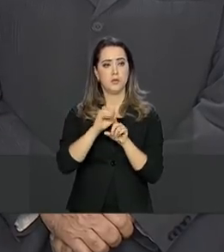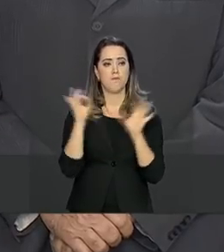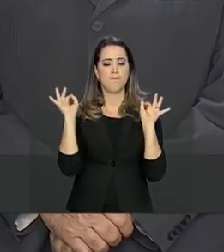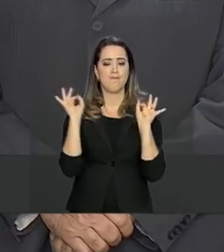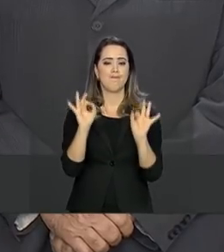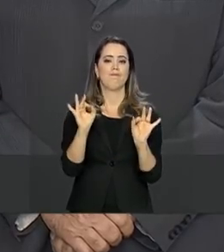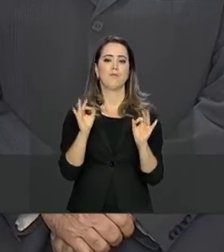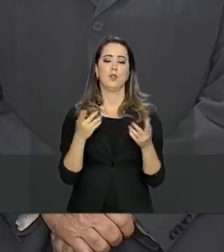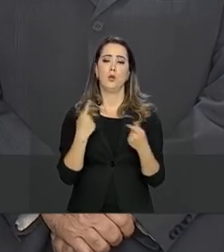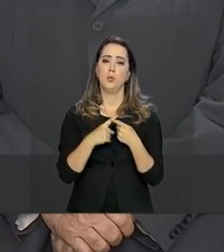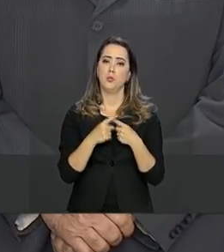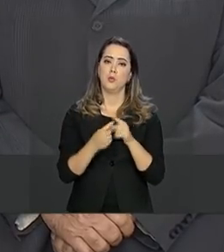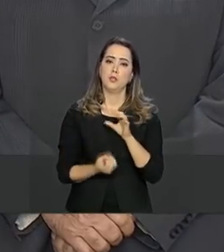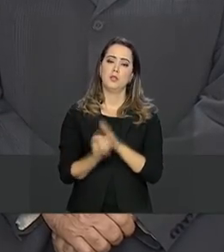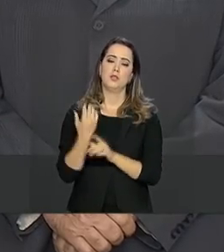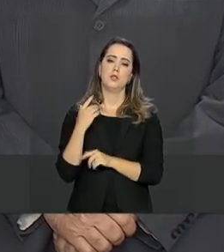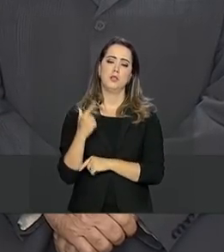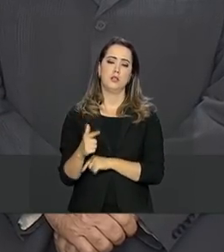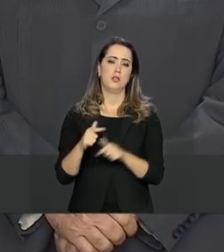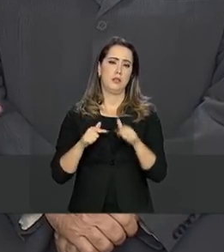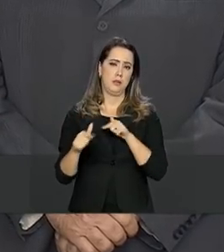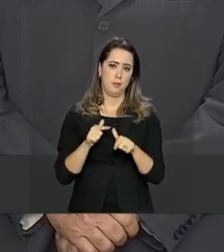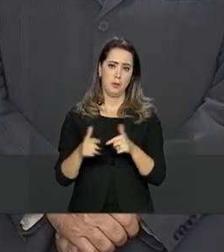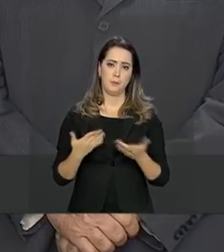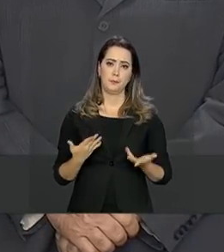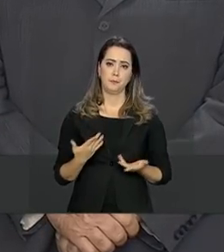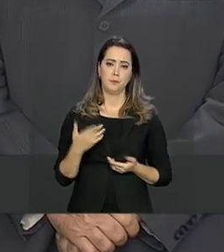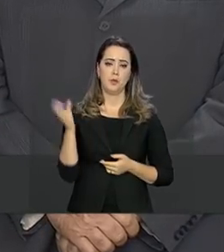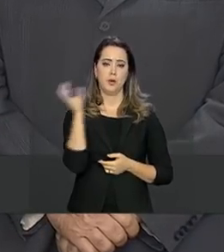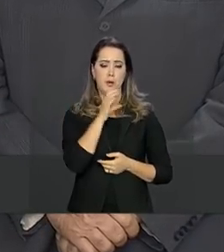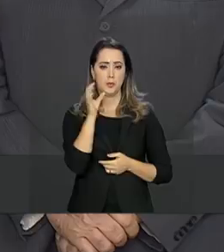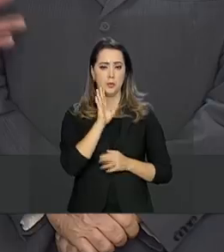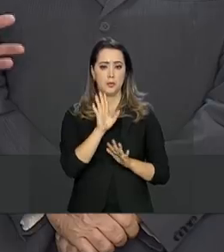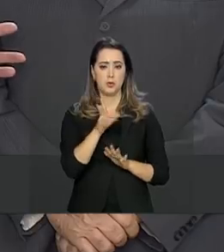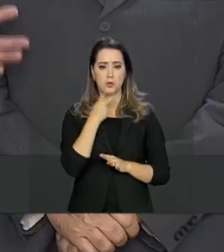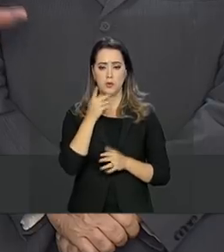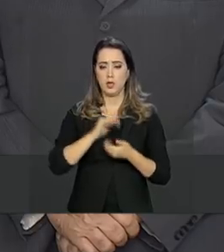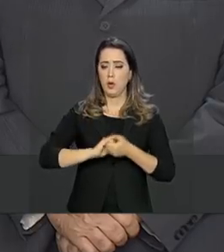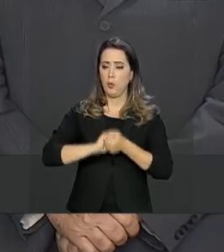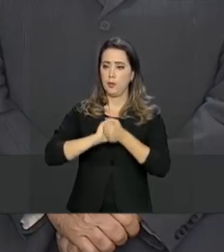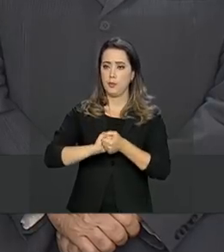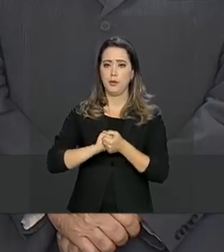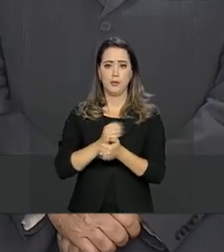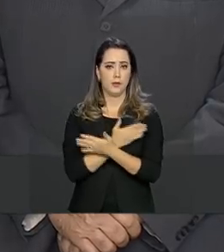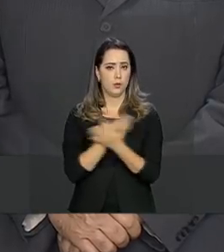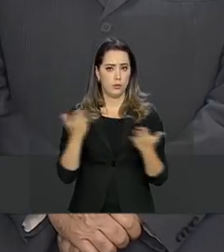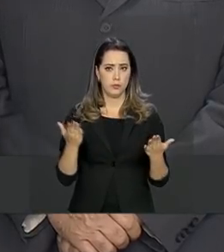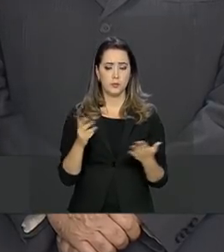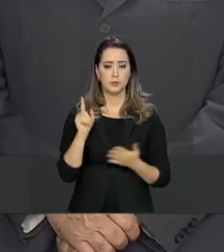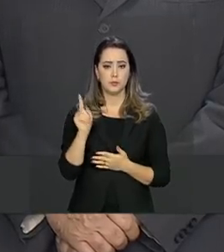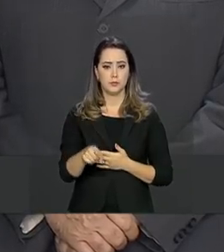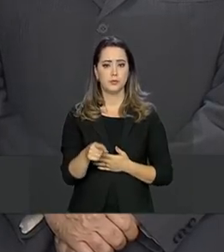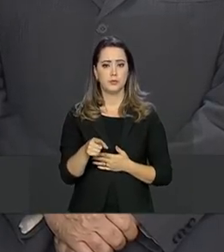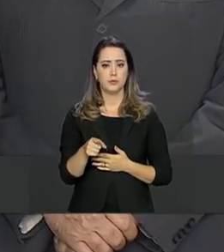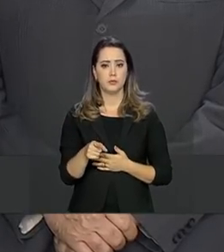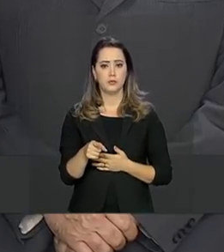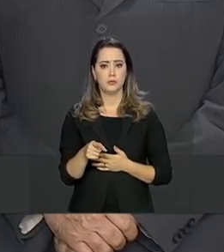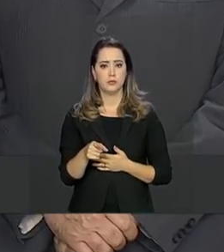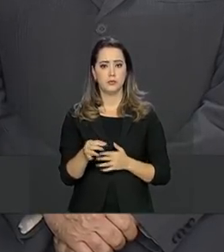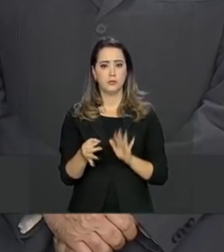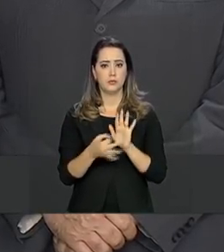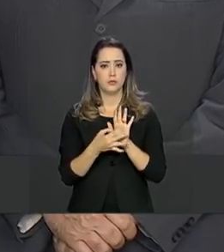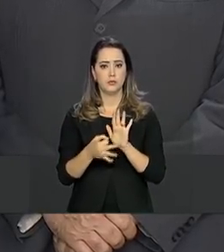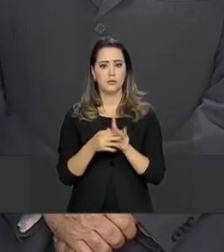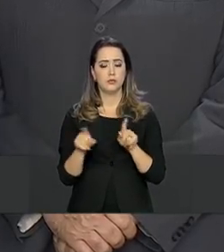geradora de empregos por isso que nestas rápidas palavras eu quero complementados acho até que este ato com